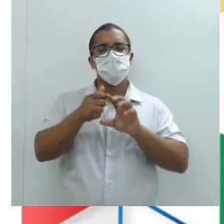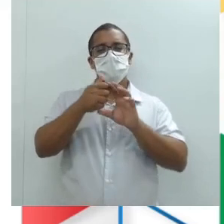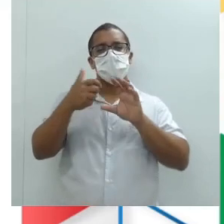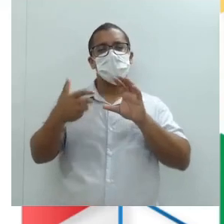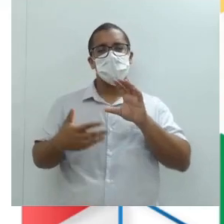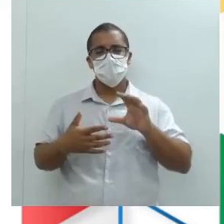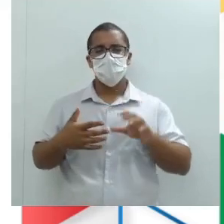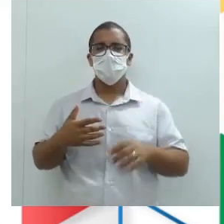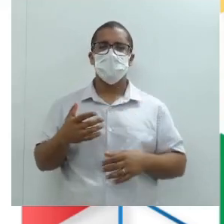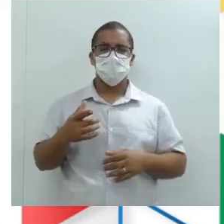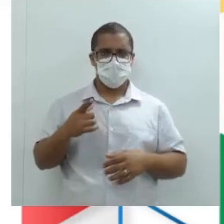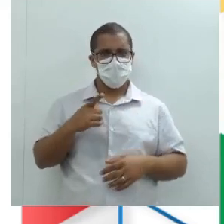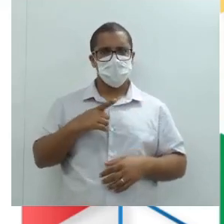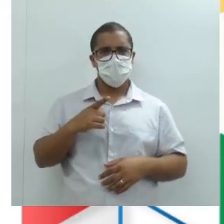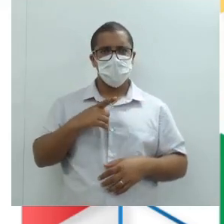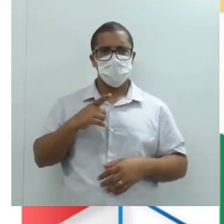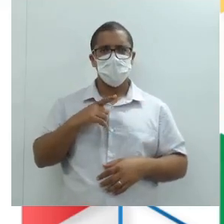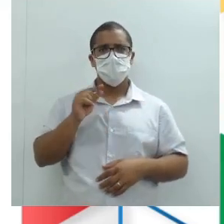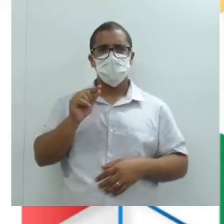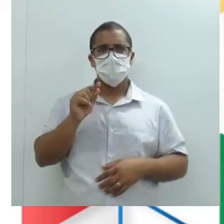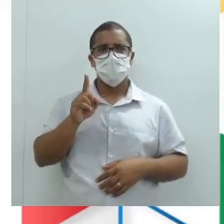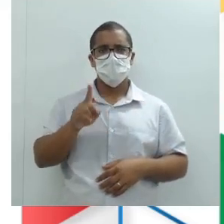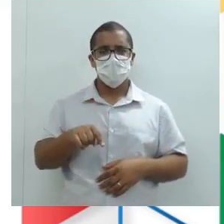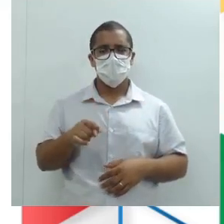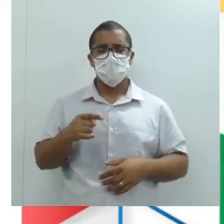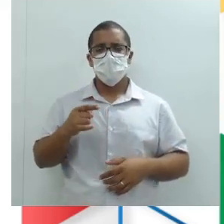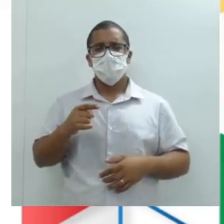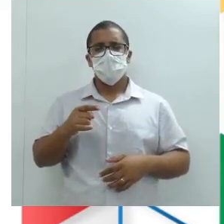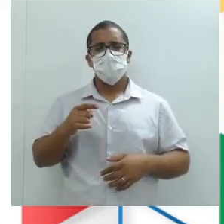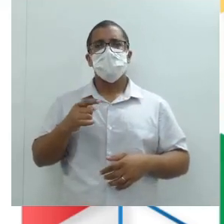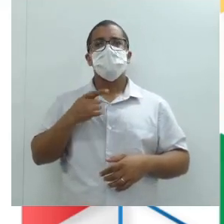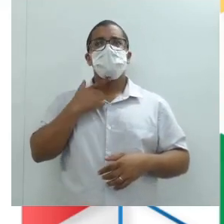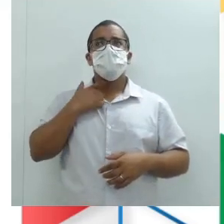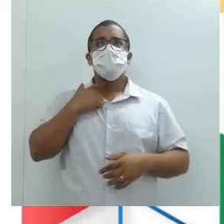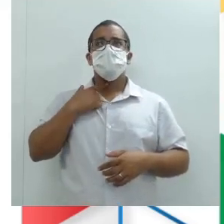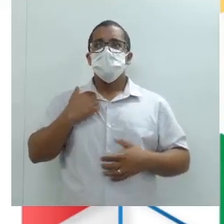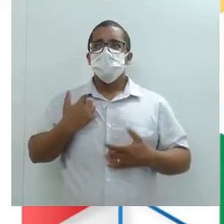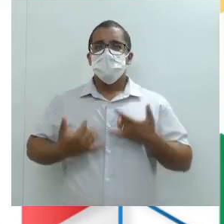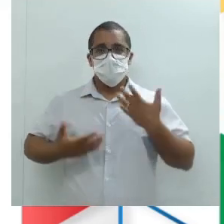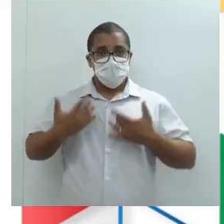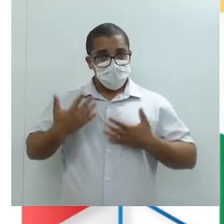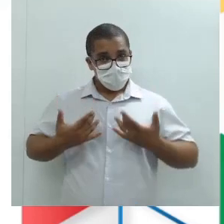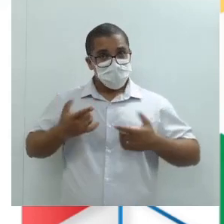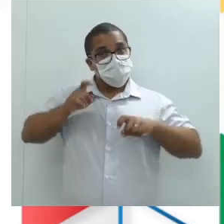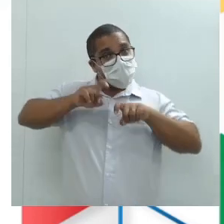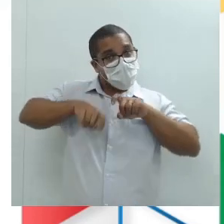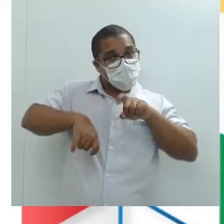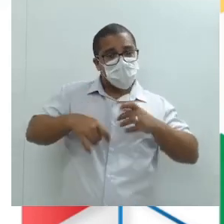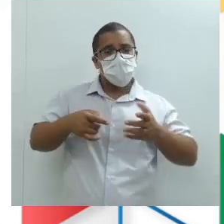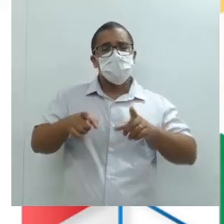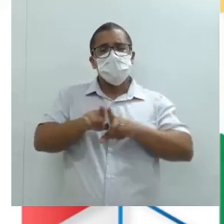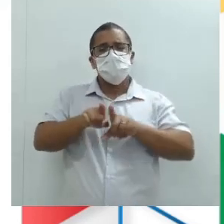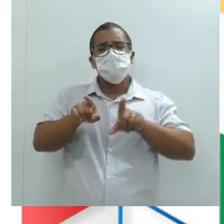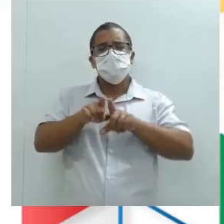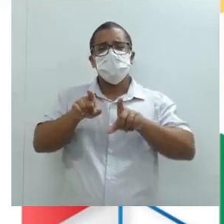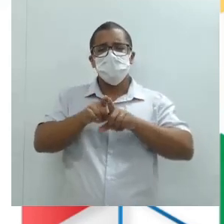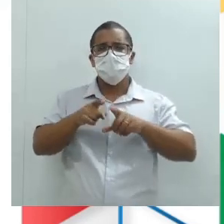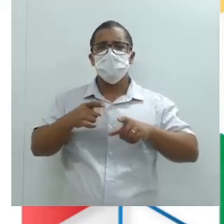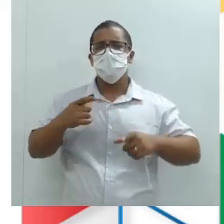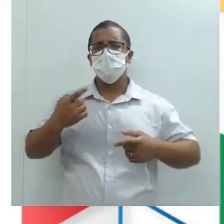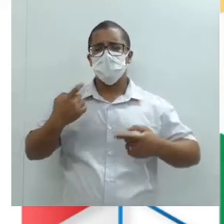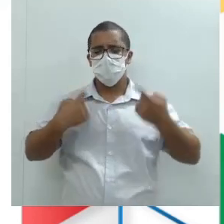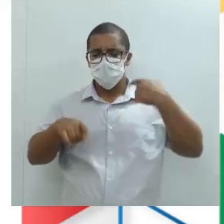sexuais secundárias, que tem a intensificação sexual, certo? Ali da atividade